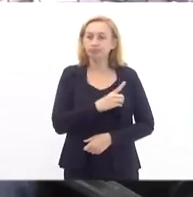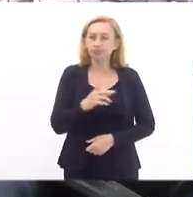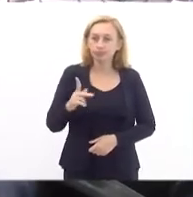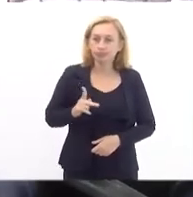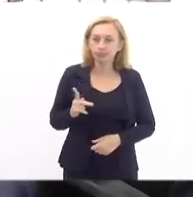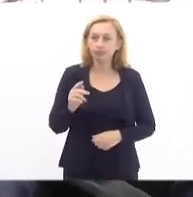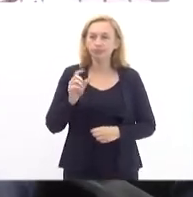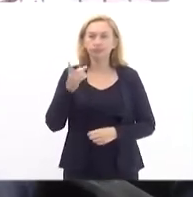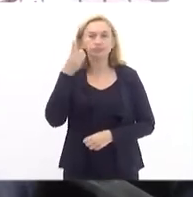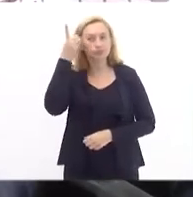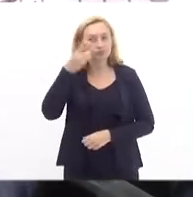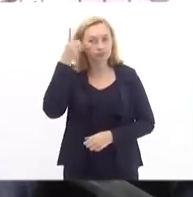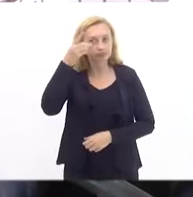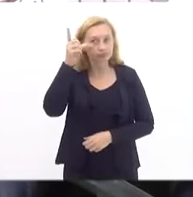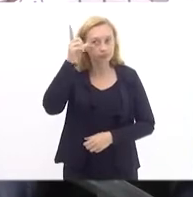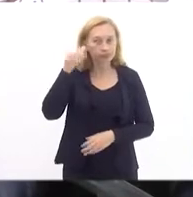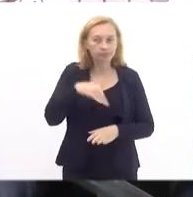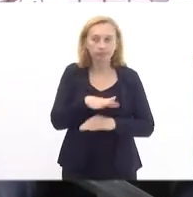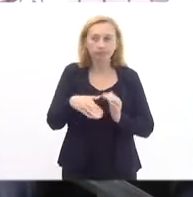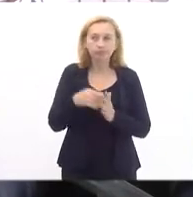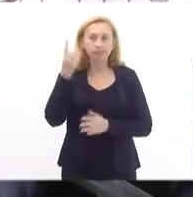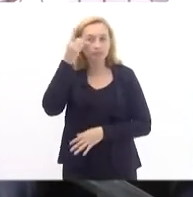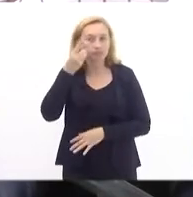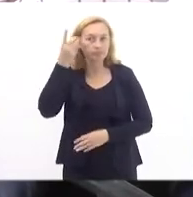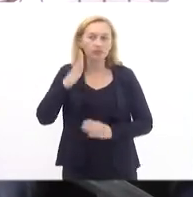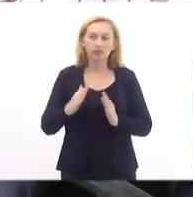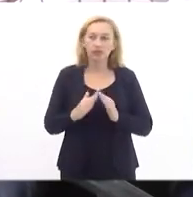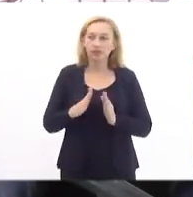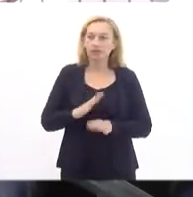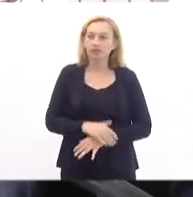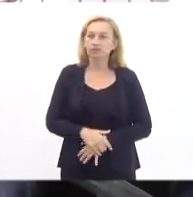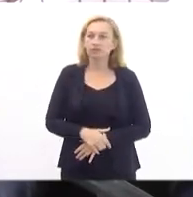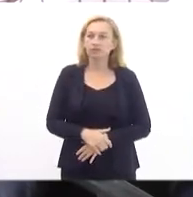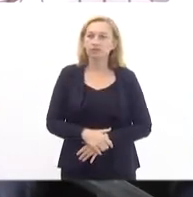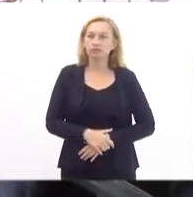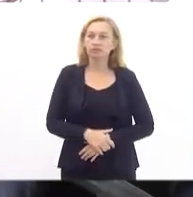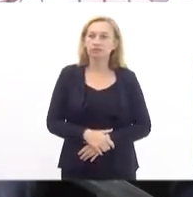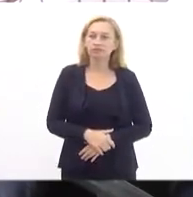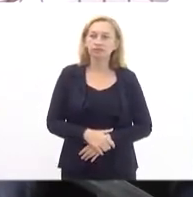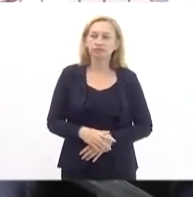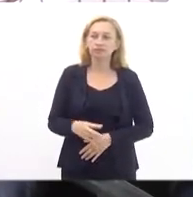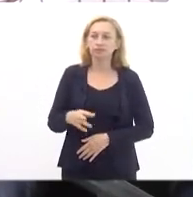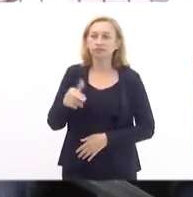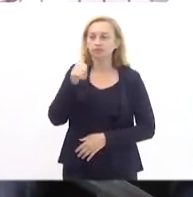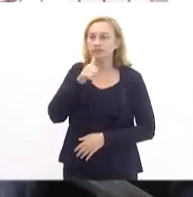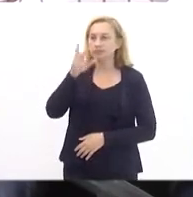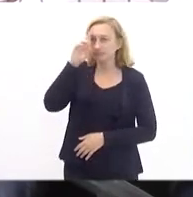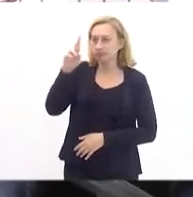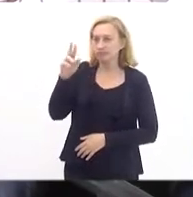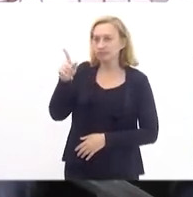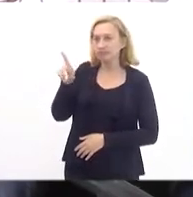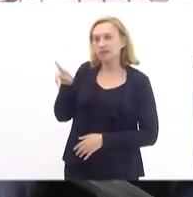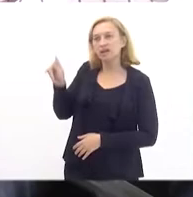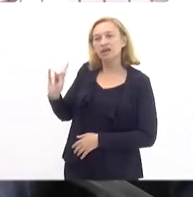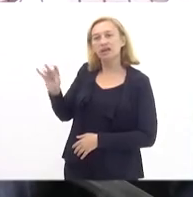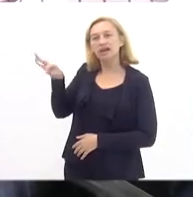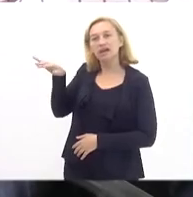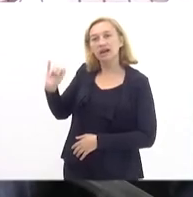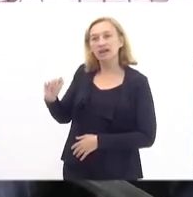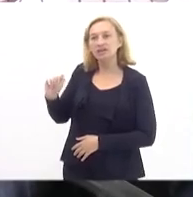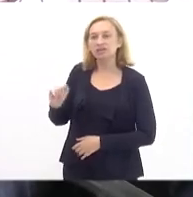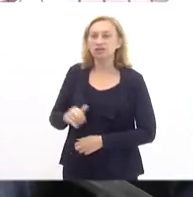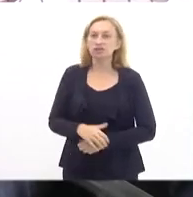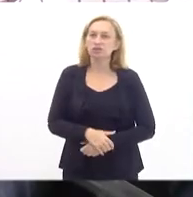Lucinha, presidente aqui da CPI, a todos os deputados da Casa. E aqui a senhora Kátia, dona Kátia, assim,